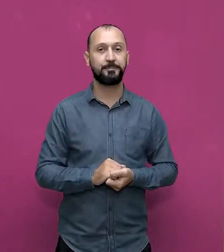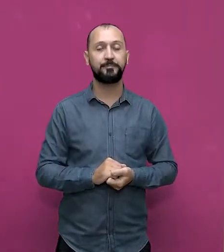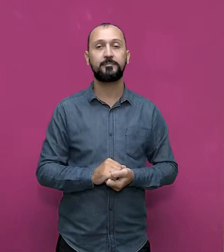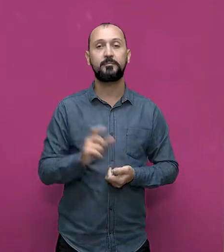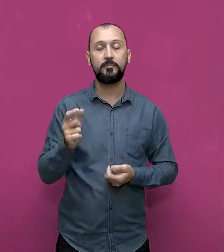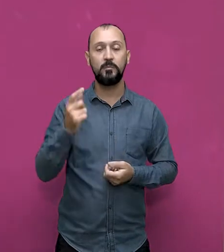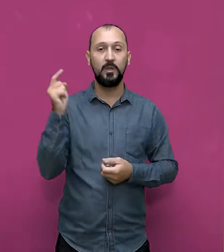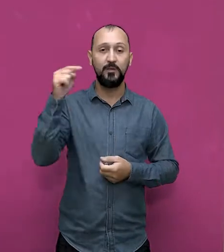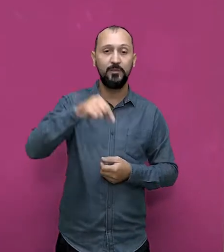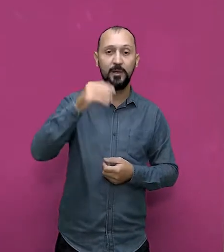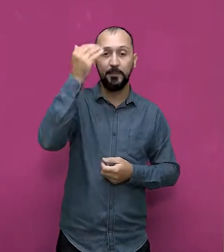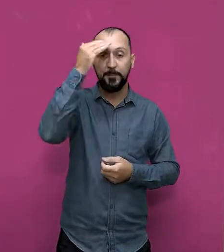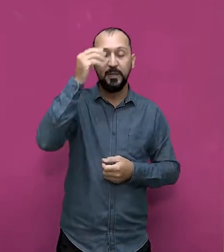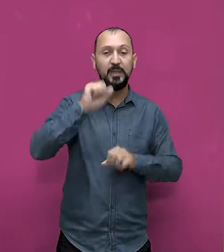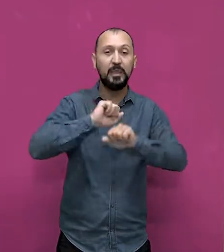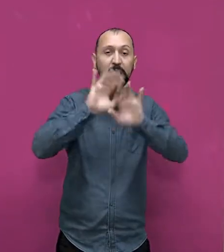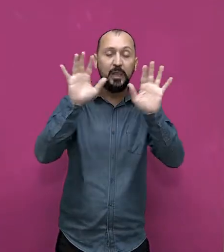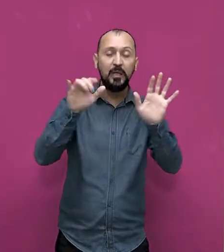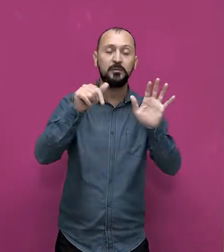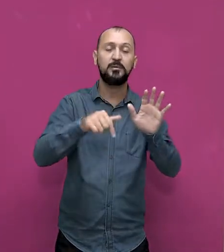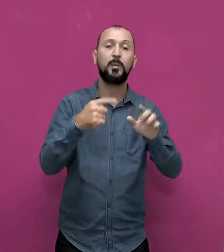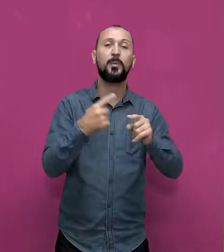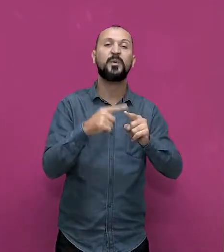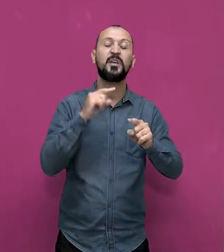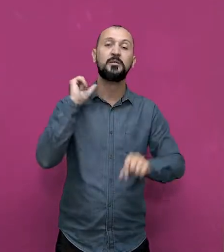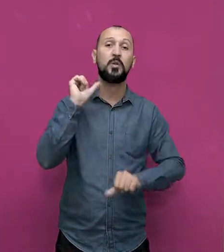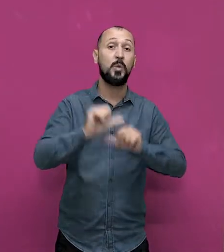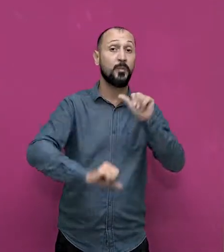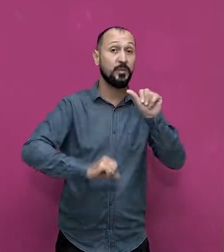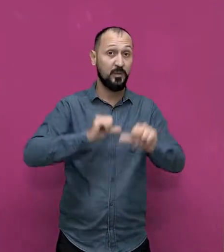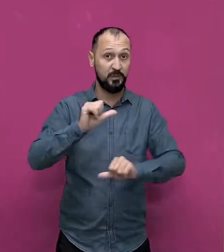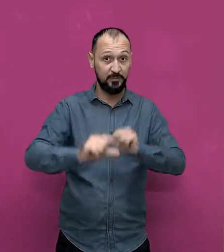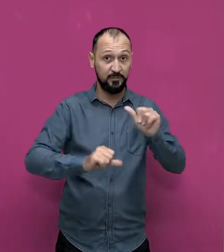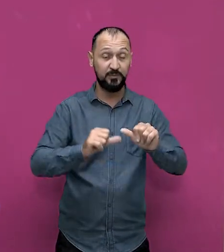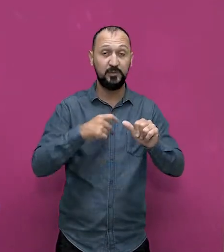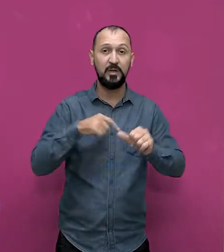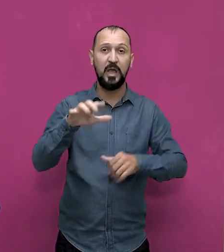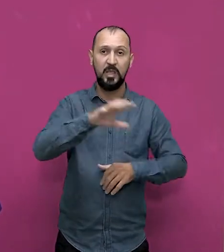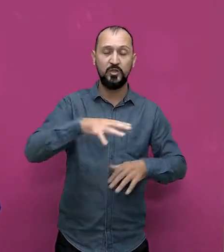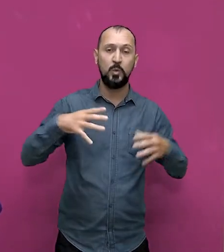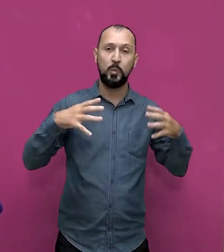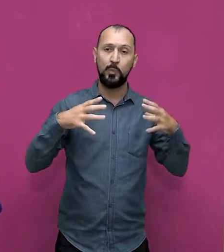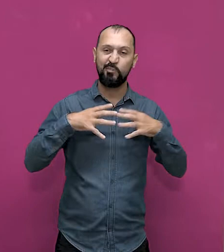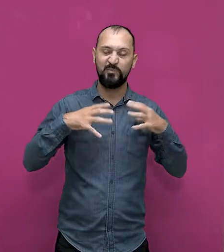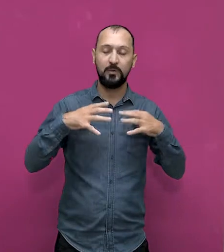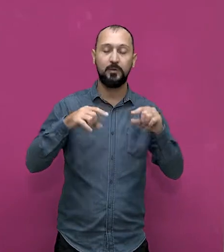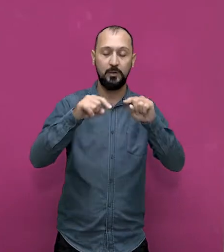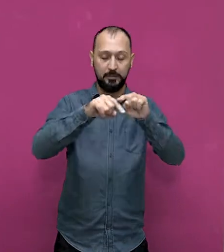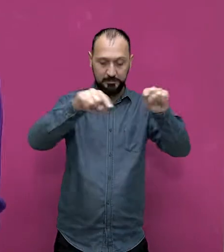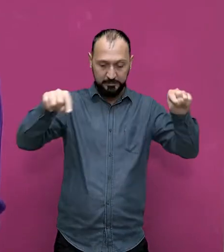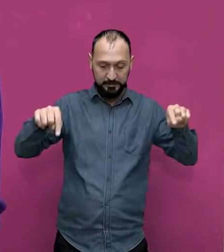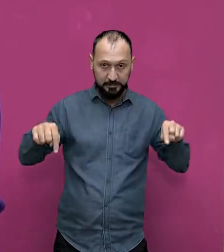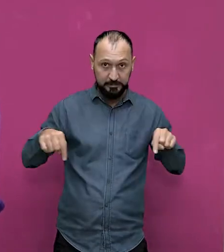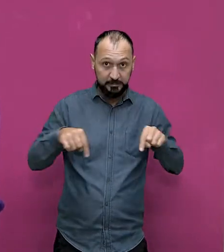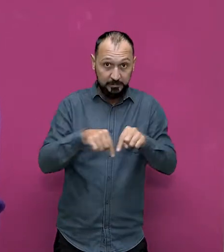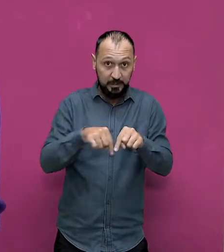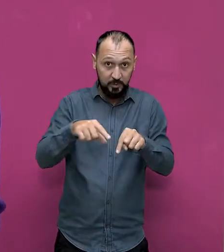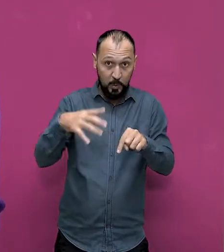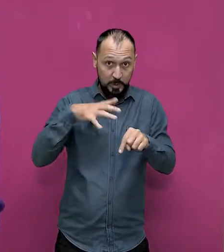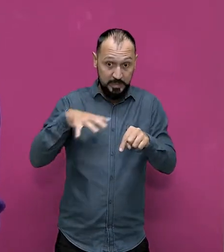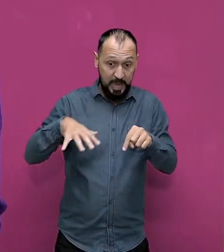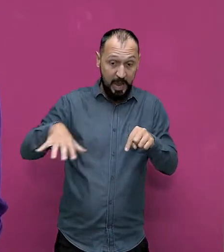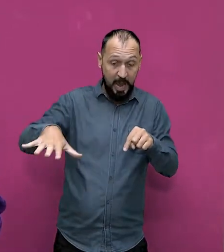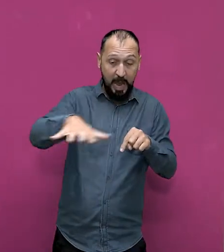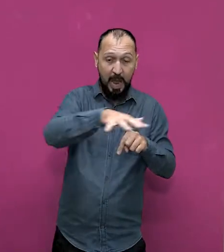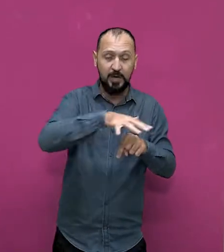Bom, eles vieram entender o nosso case, porque nós estamos transformando a região central, esse quadrilátero que eu passei para